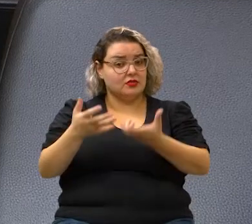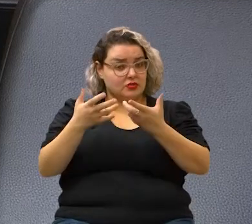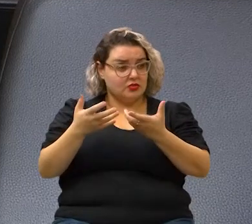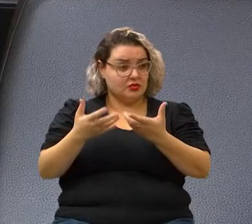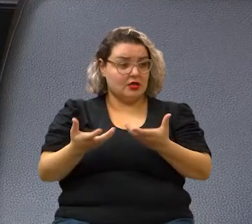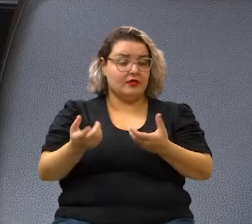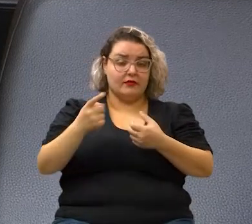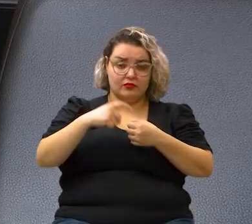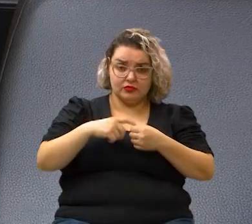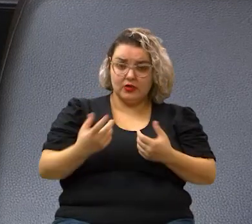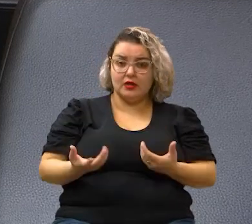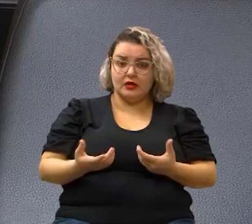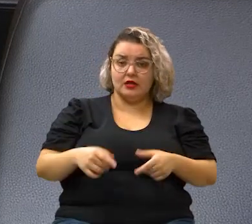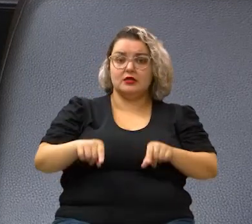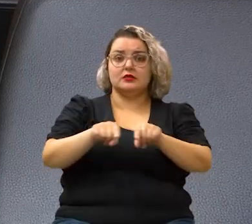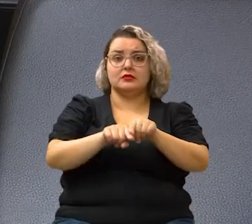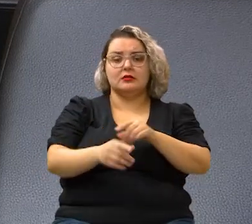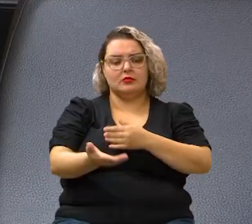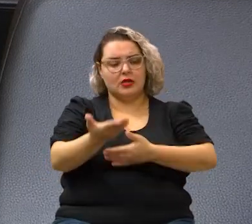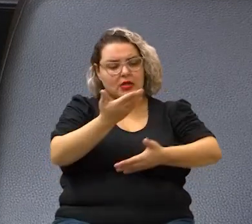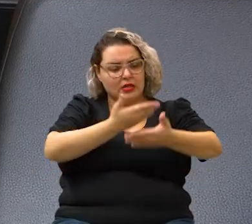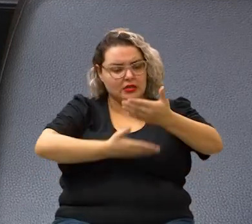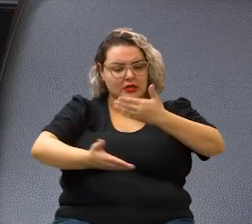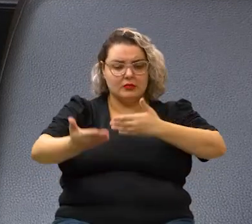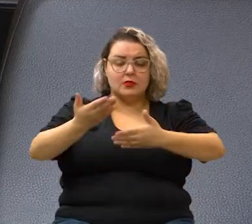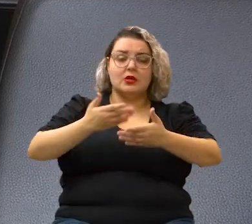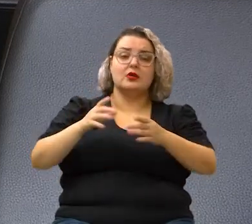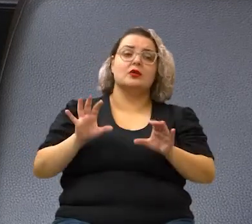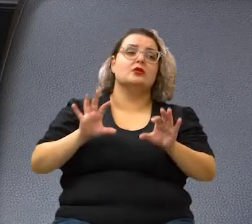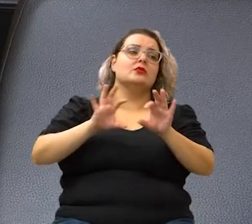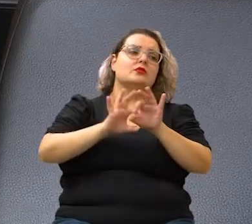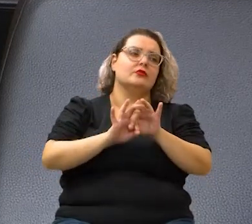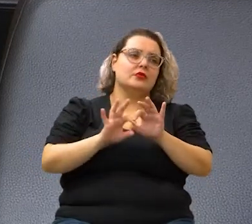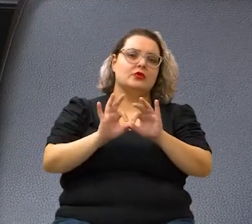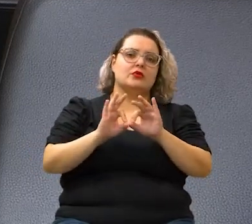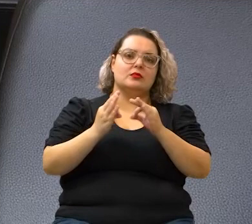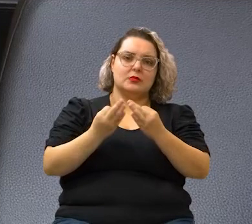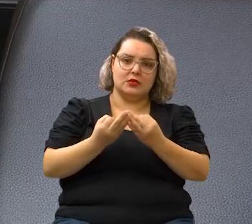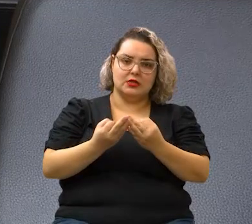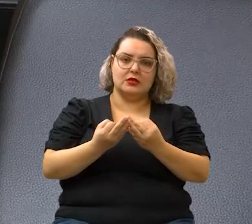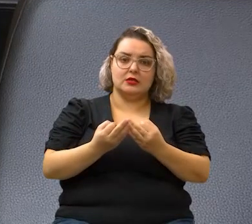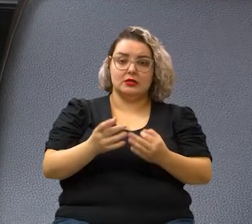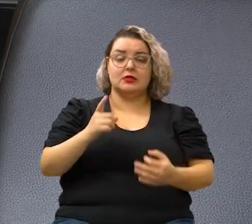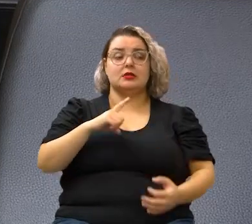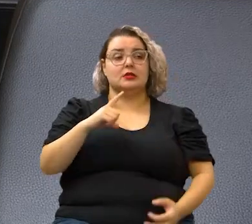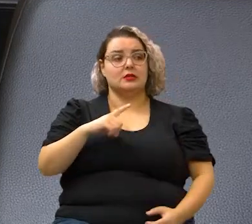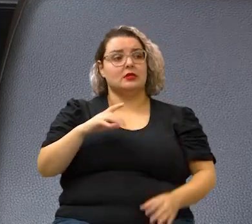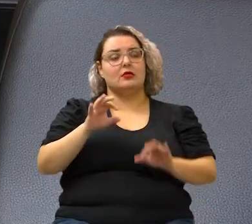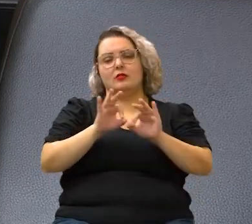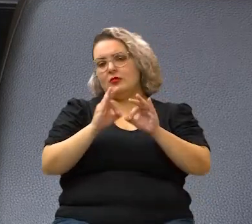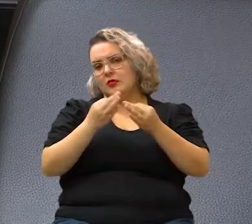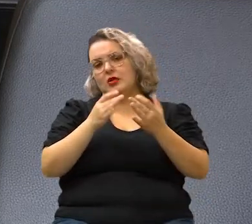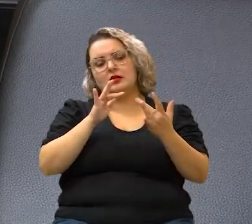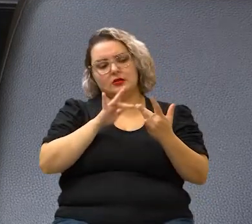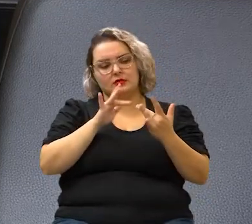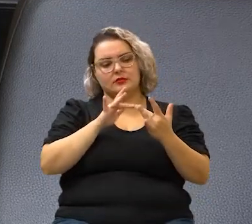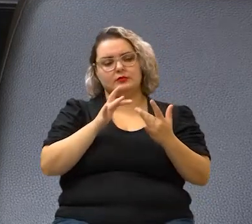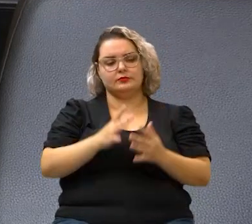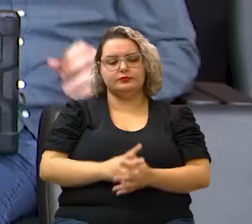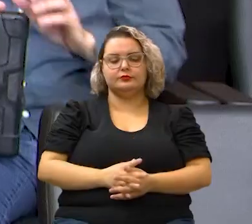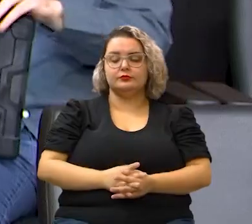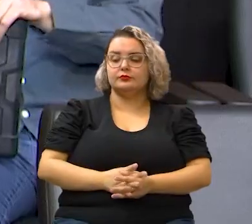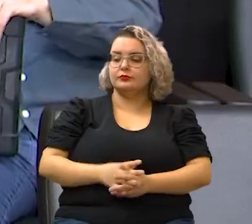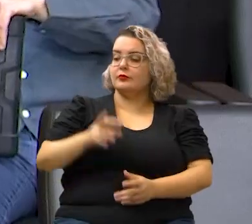que querem voltar e também a ressocialização e o vínculo familiar daqueles que ainda têm um familiar e têm